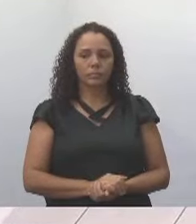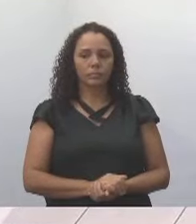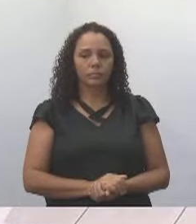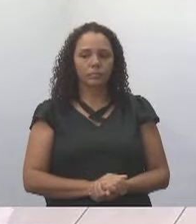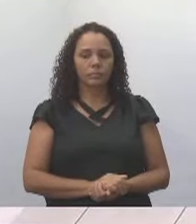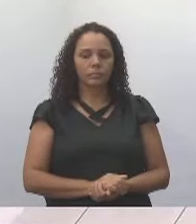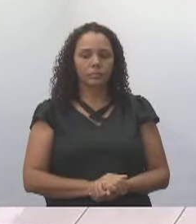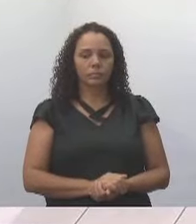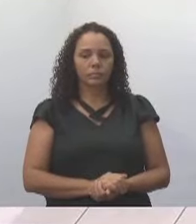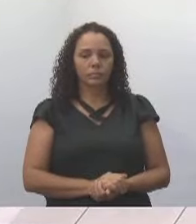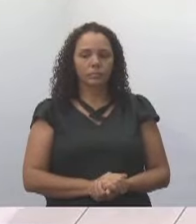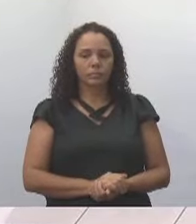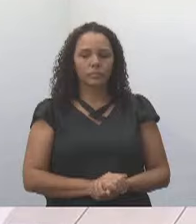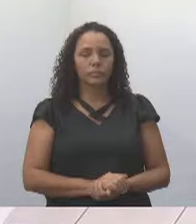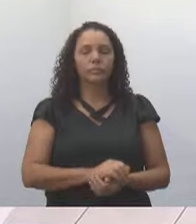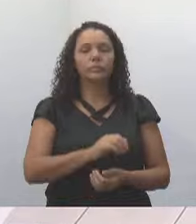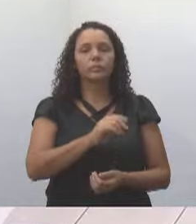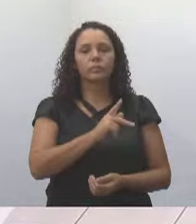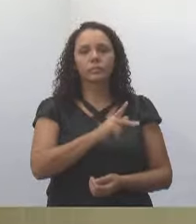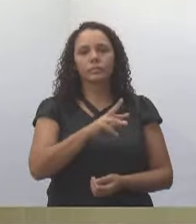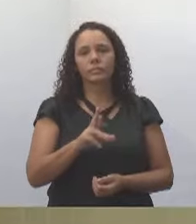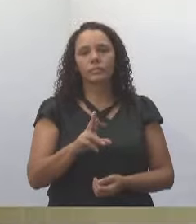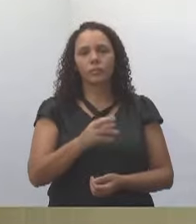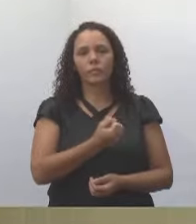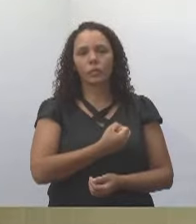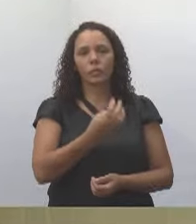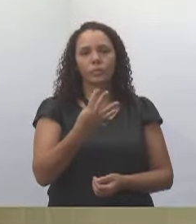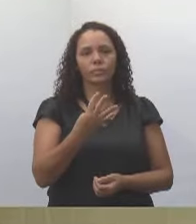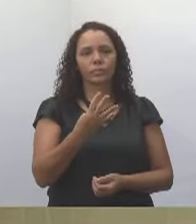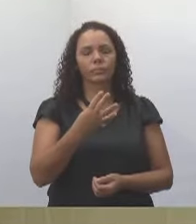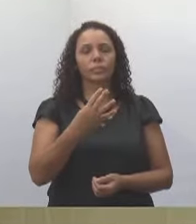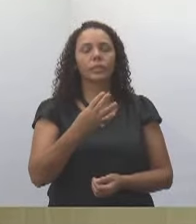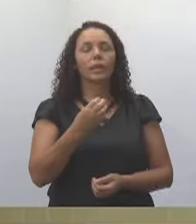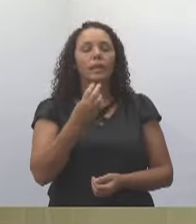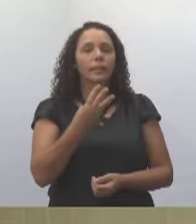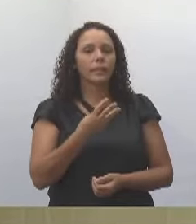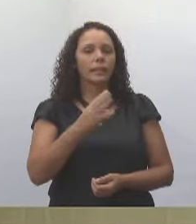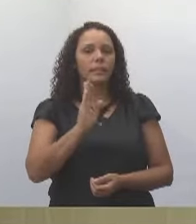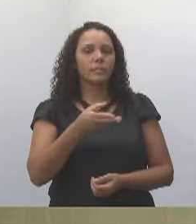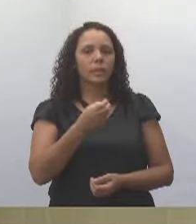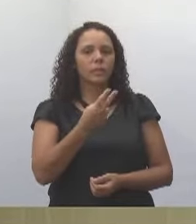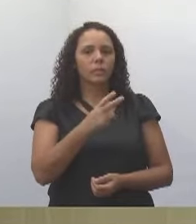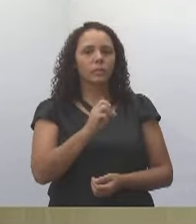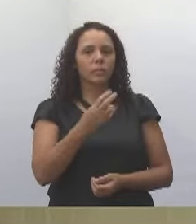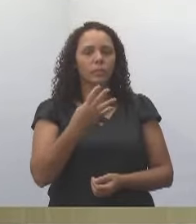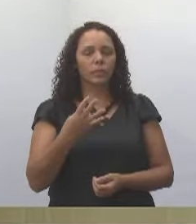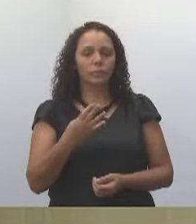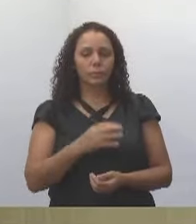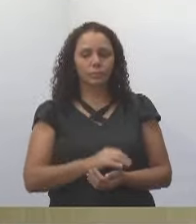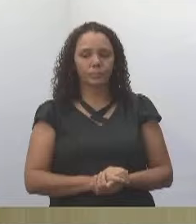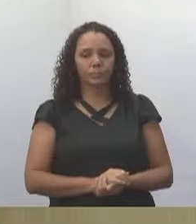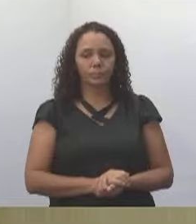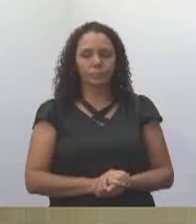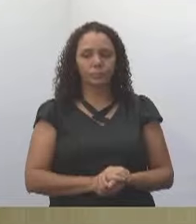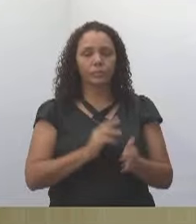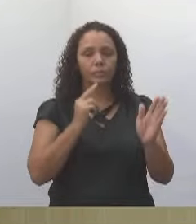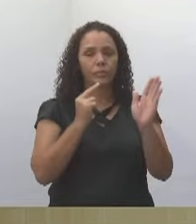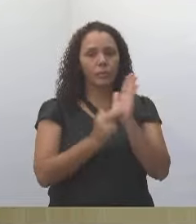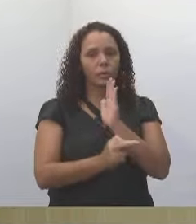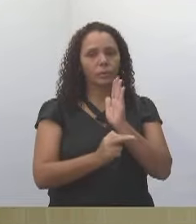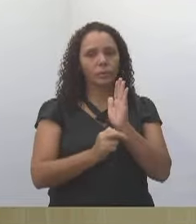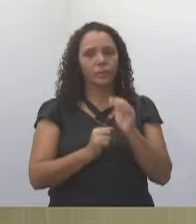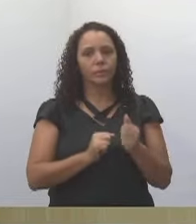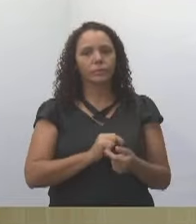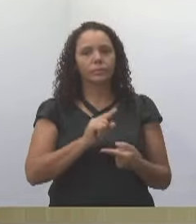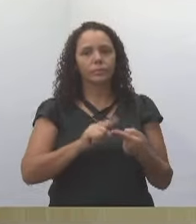discussão única do PR número 3/202 projeto de resolução autoria vereadores